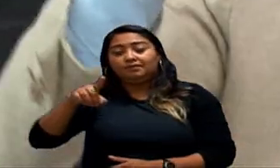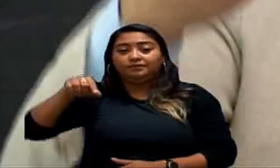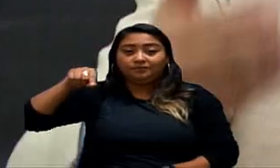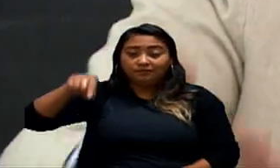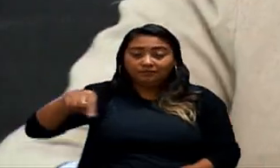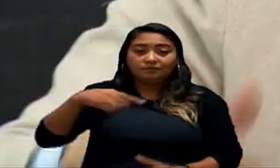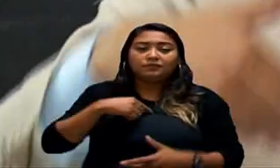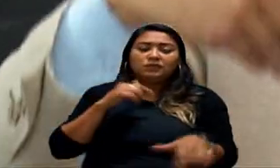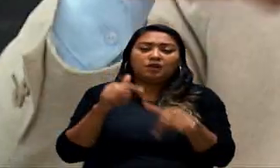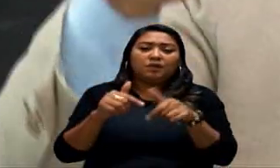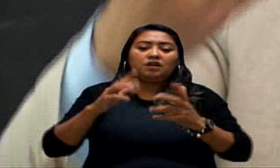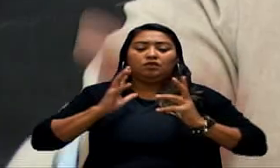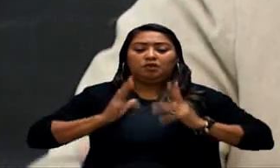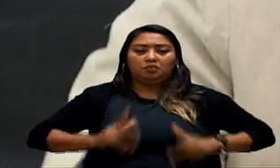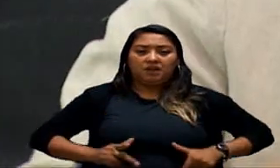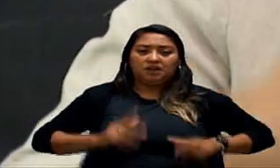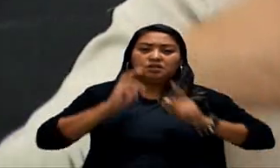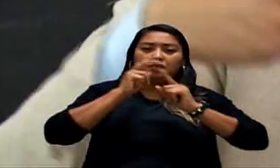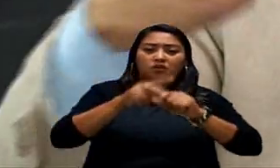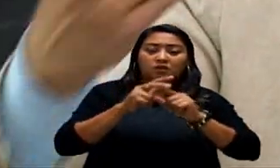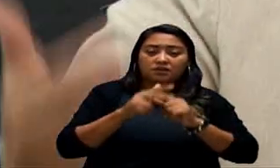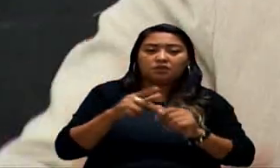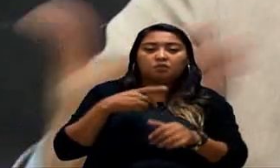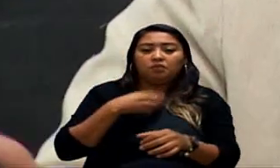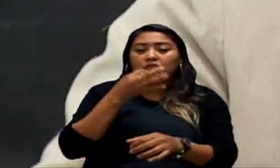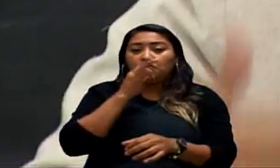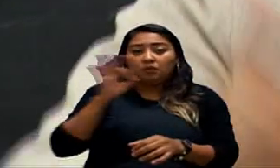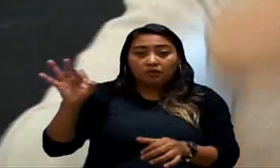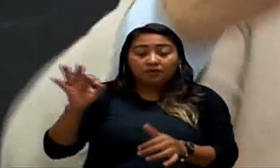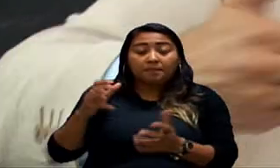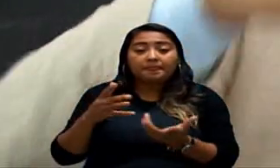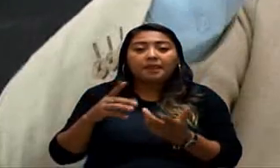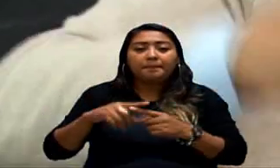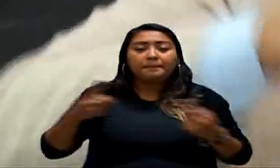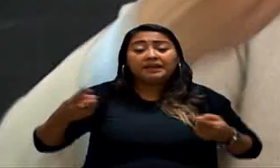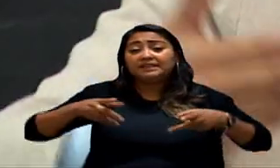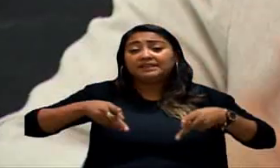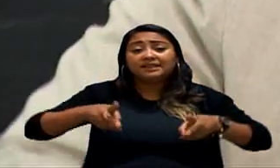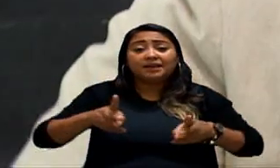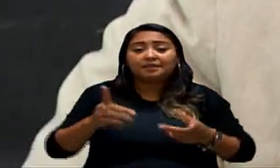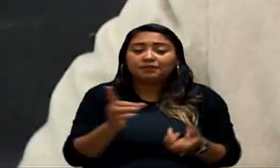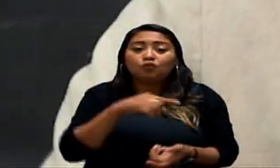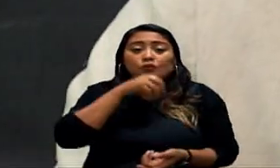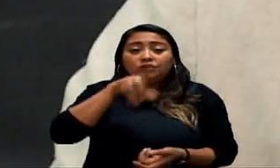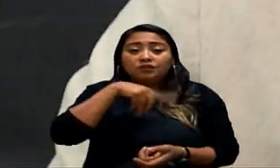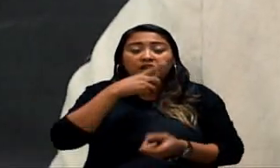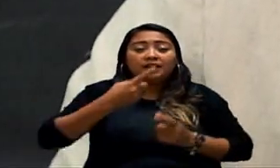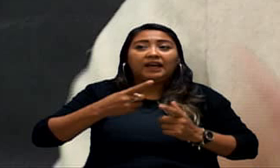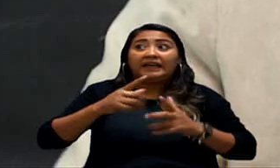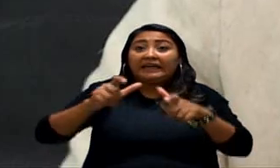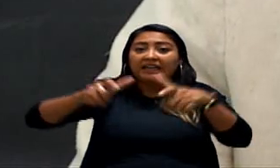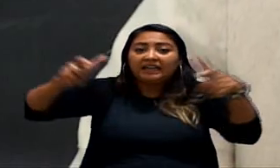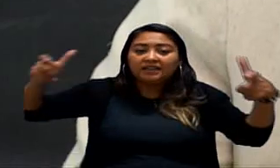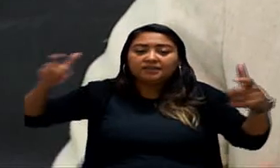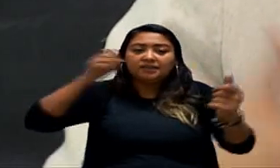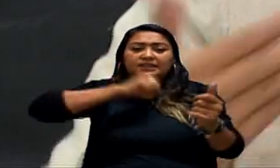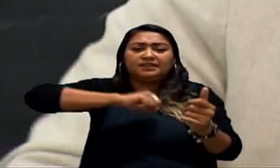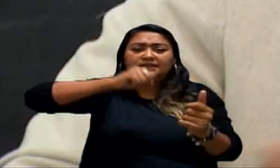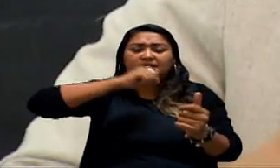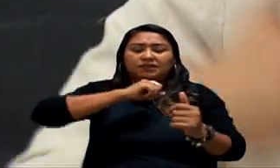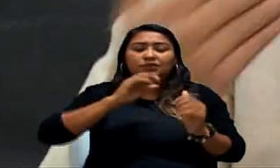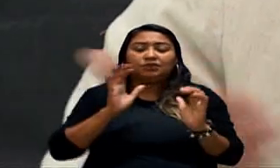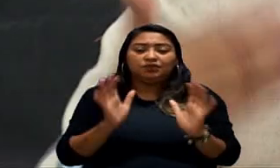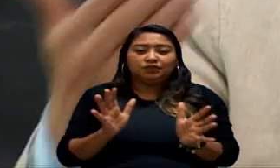trabalho fantástico de limpeza e manutenção, só que não é constante, não tem como fazer, é muito grande, são cemitérios antigos e